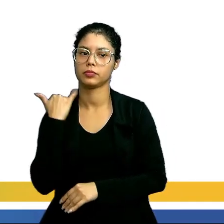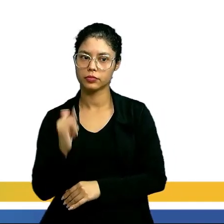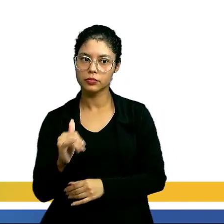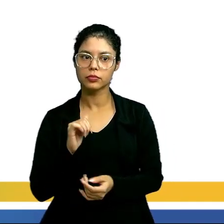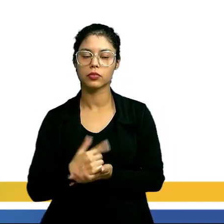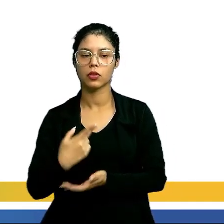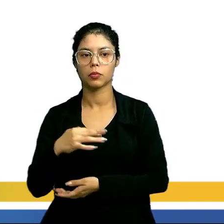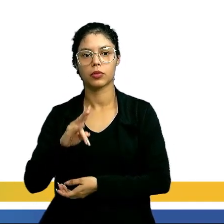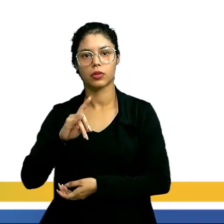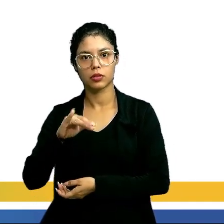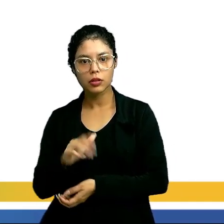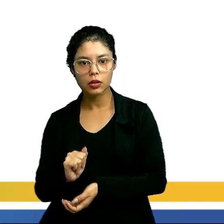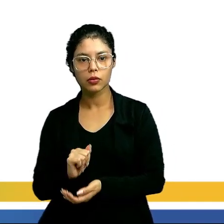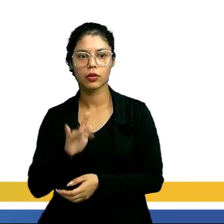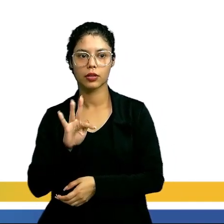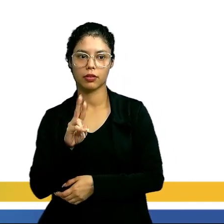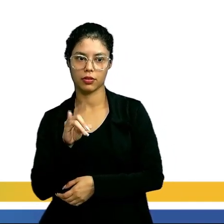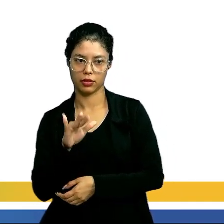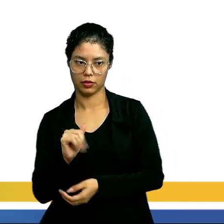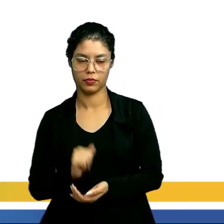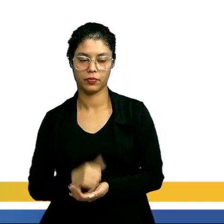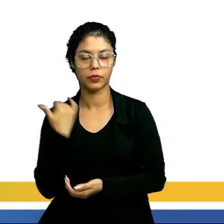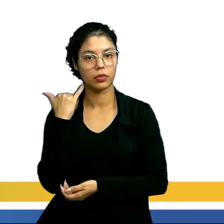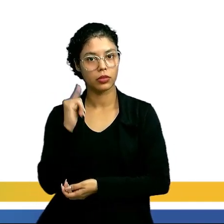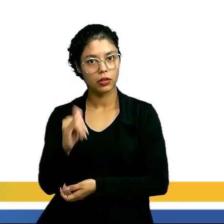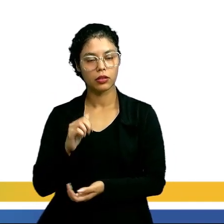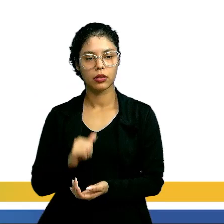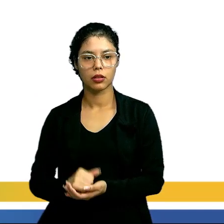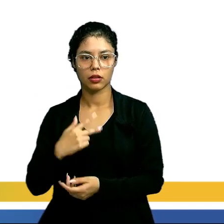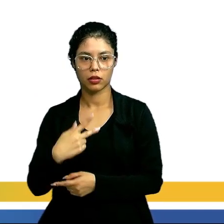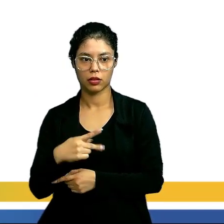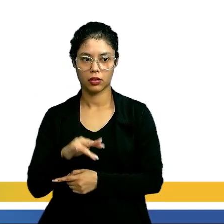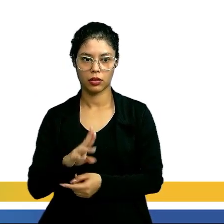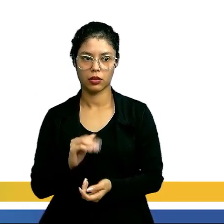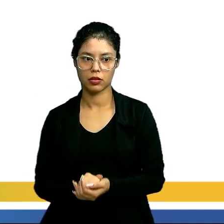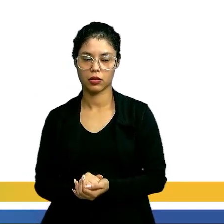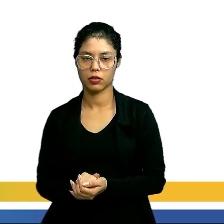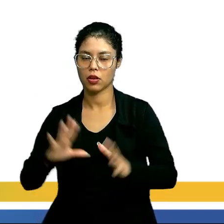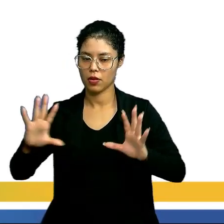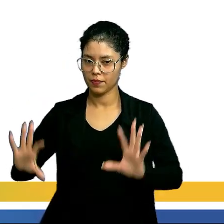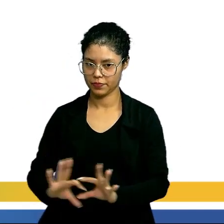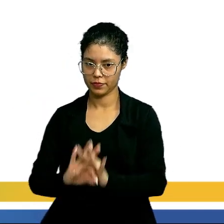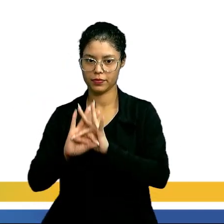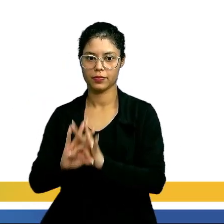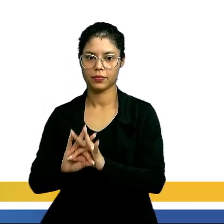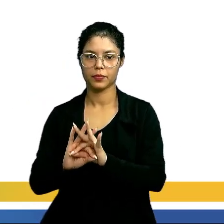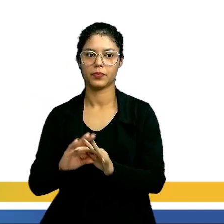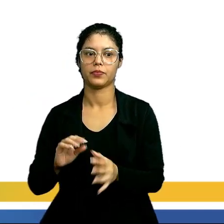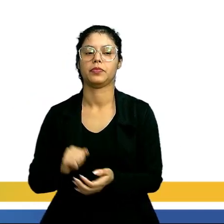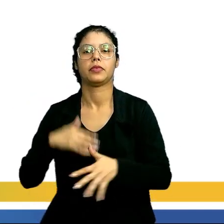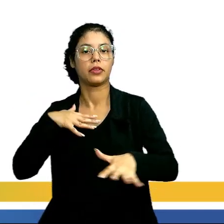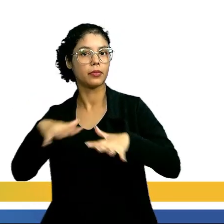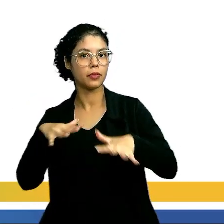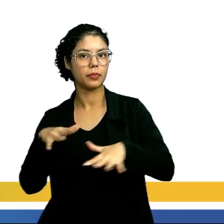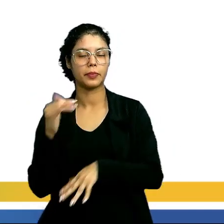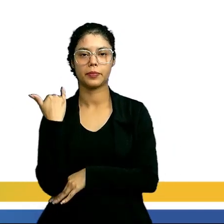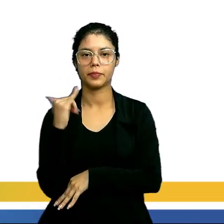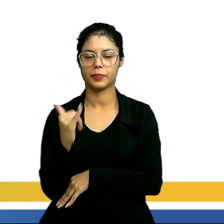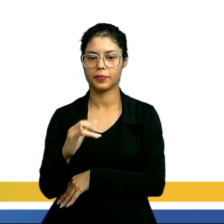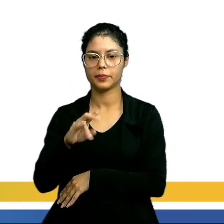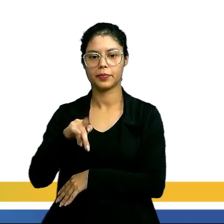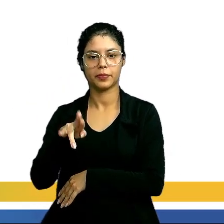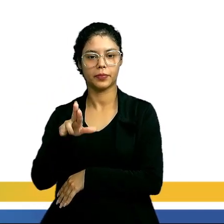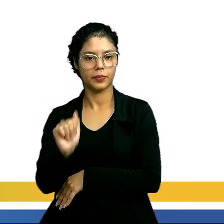energia potencial gravitacional. E essa energia potencial gravitacional está associada ao movimento, que é a energia cinética.